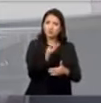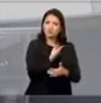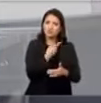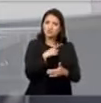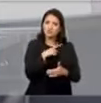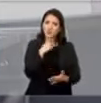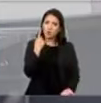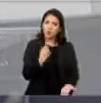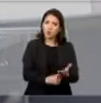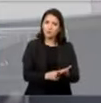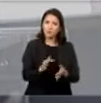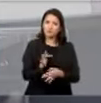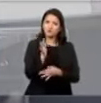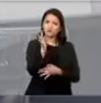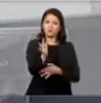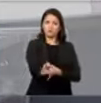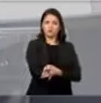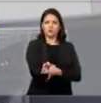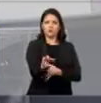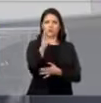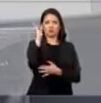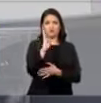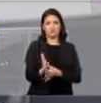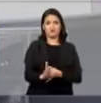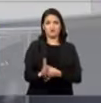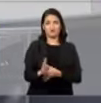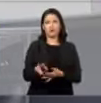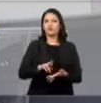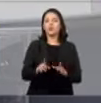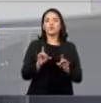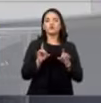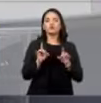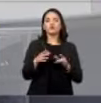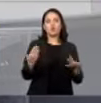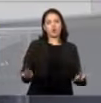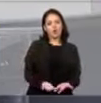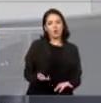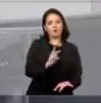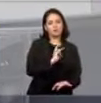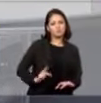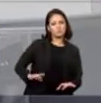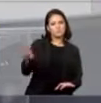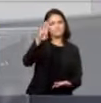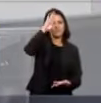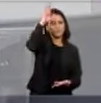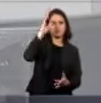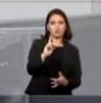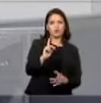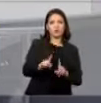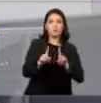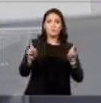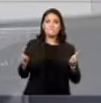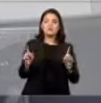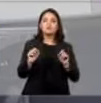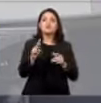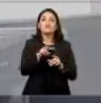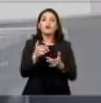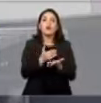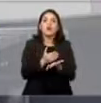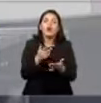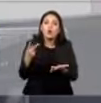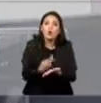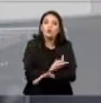para o futuro, não só desse governo, mas do que vai ser feito aqui, nesse governo, que vai se projetar em outros governos.